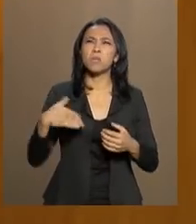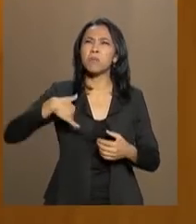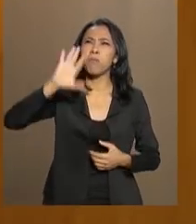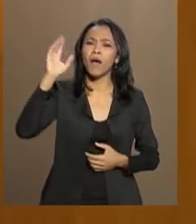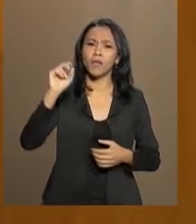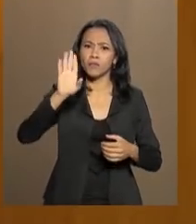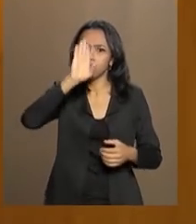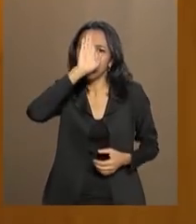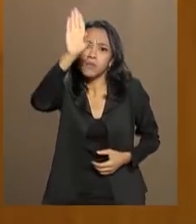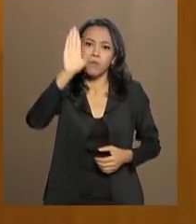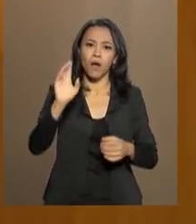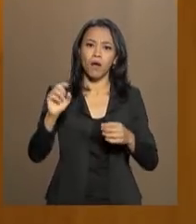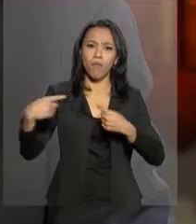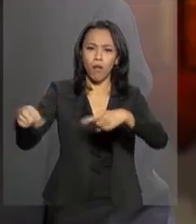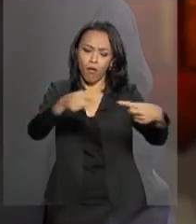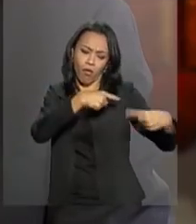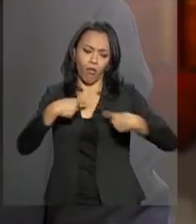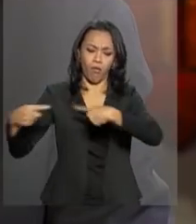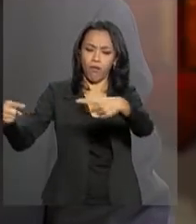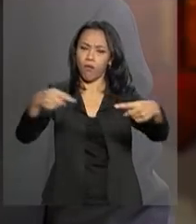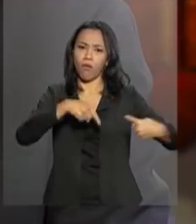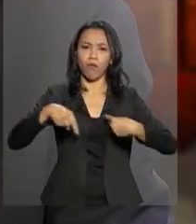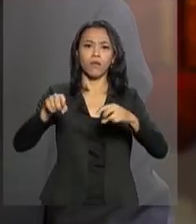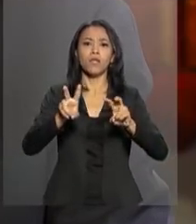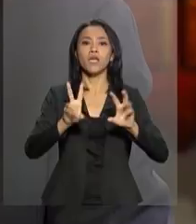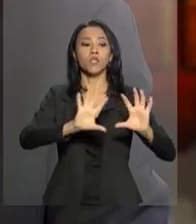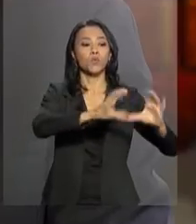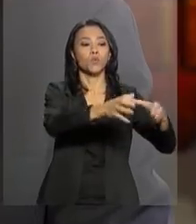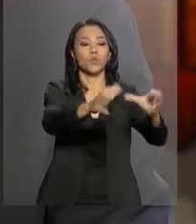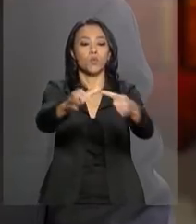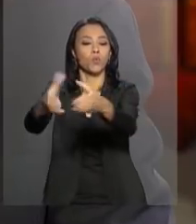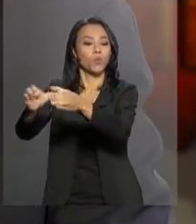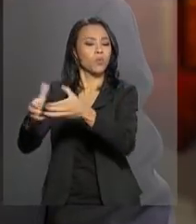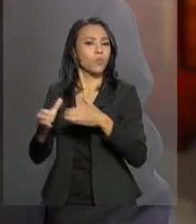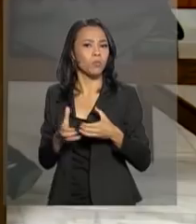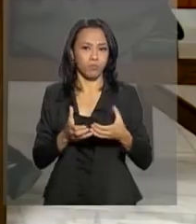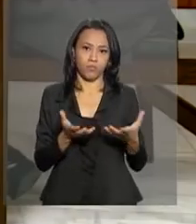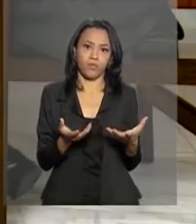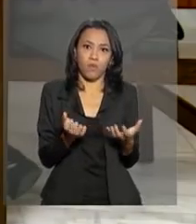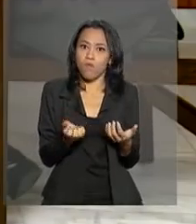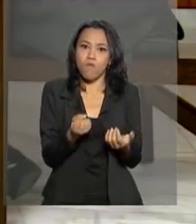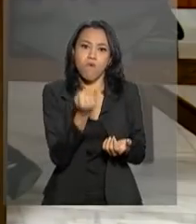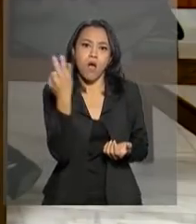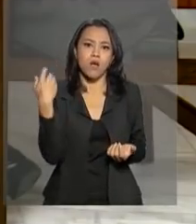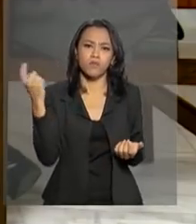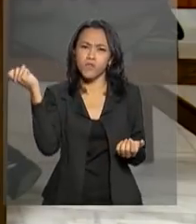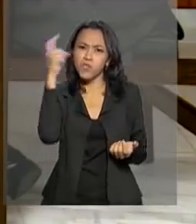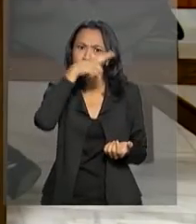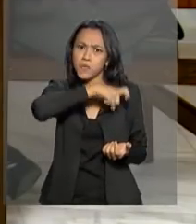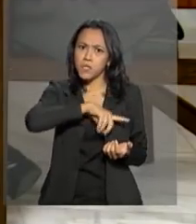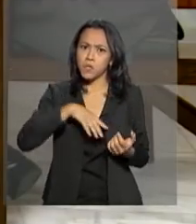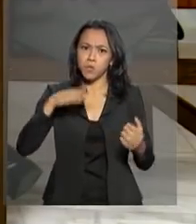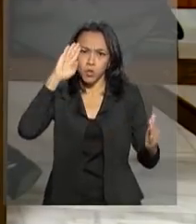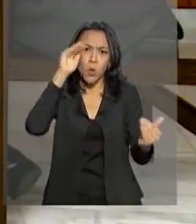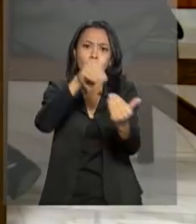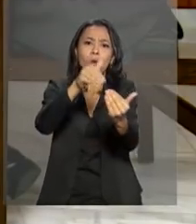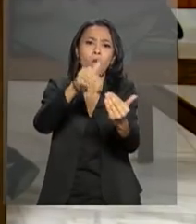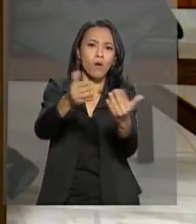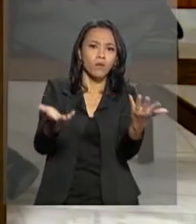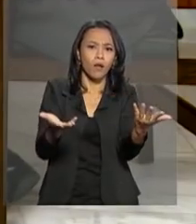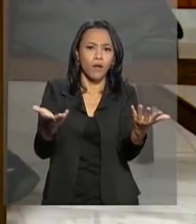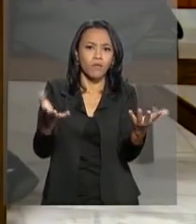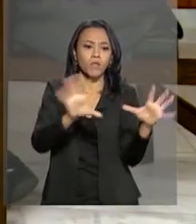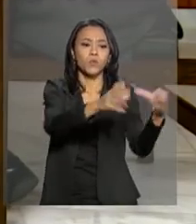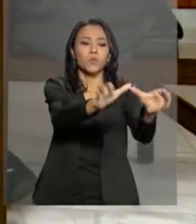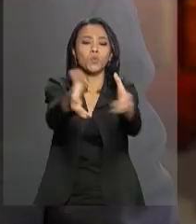se destacava nas discussões entre os parlamentares? Quais as maiores dificuldades de consenso entre